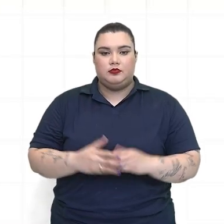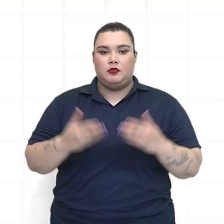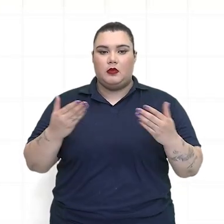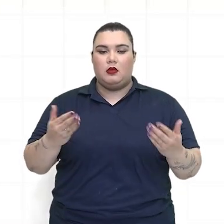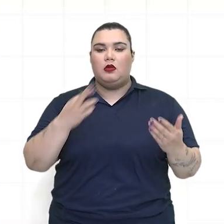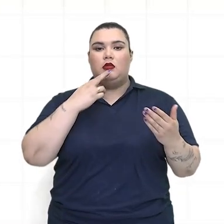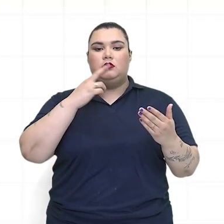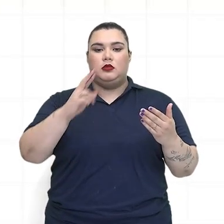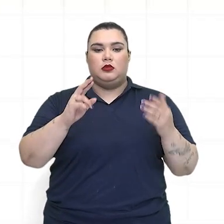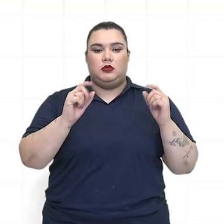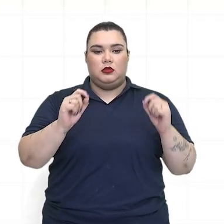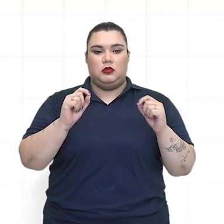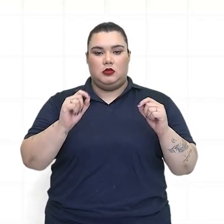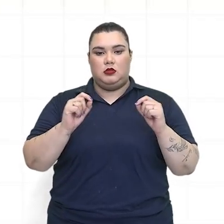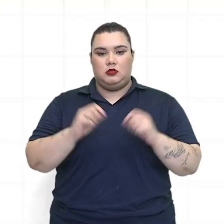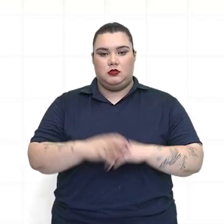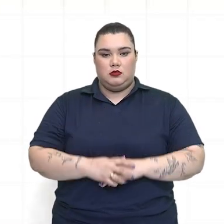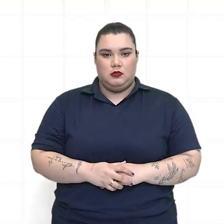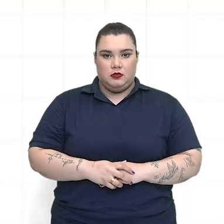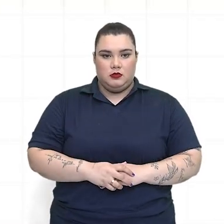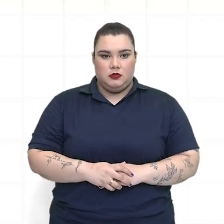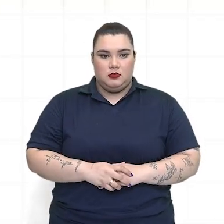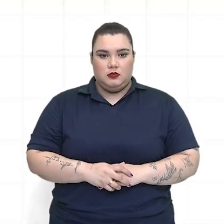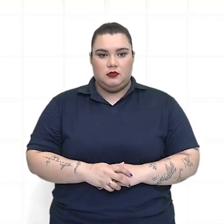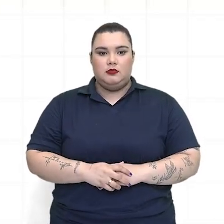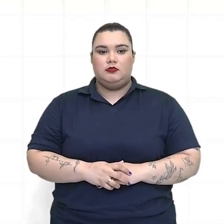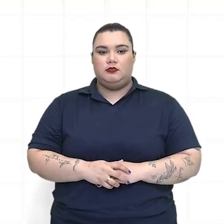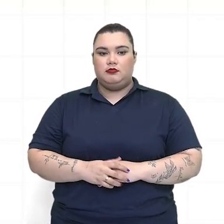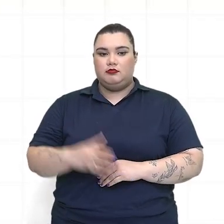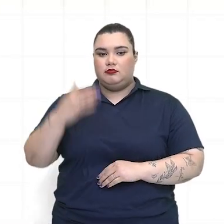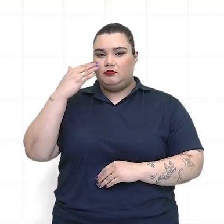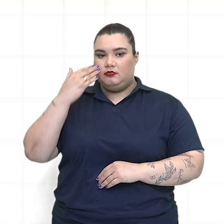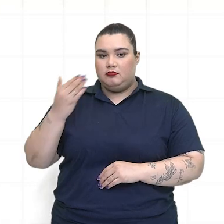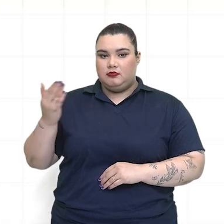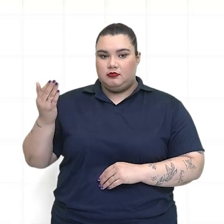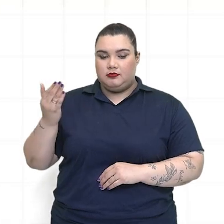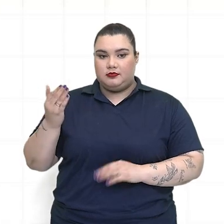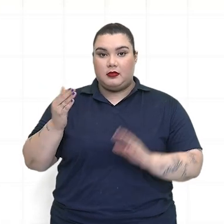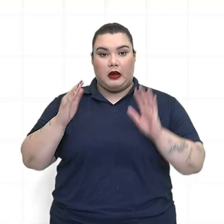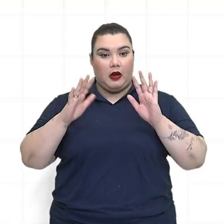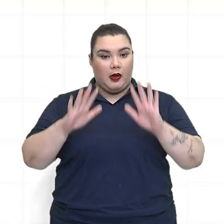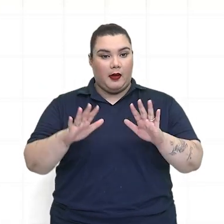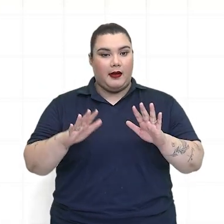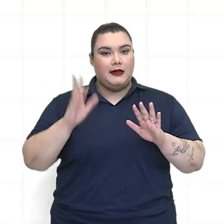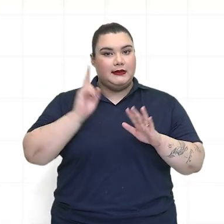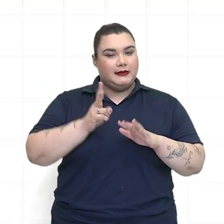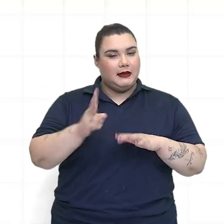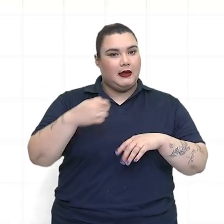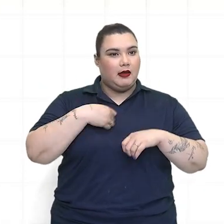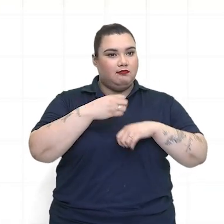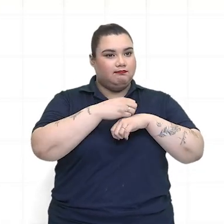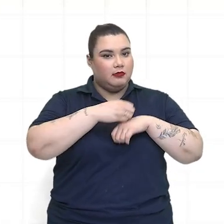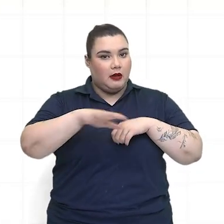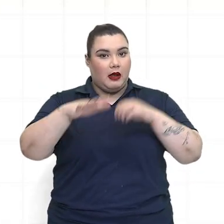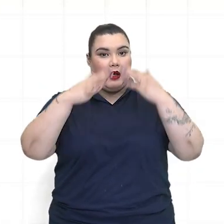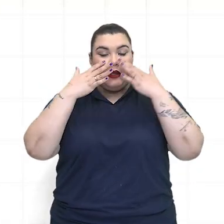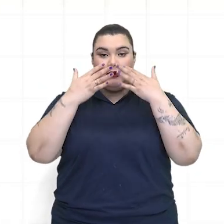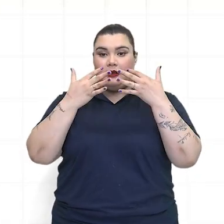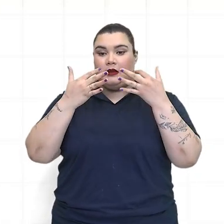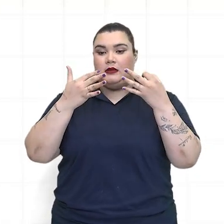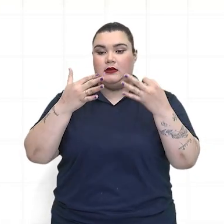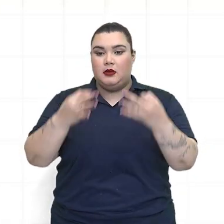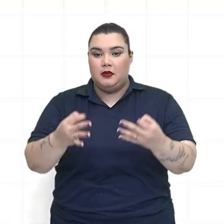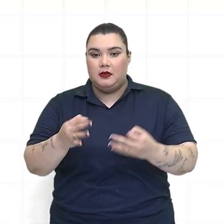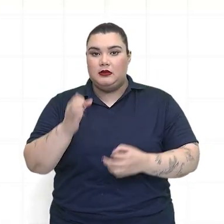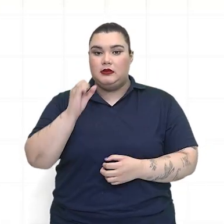Ou seja, no caso aqui, né? Olha só. Por isso que eu sempre falo, muita atenção